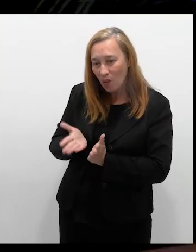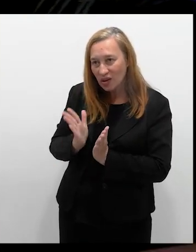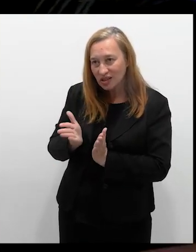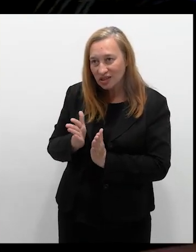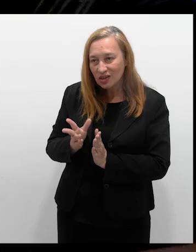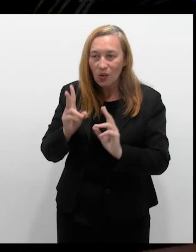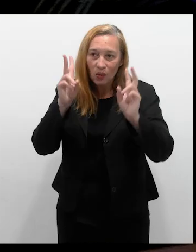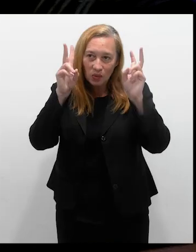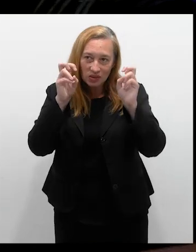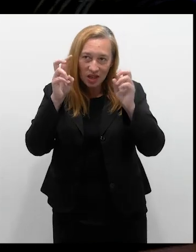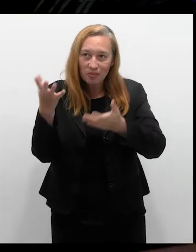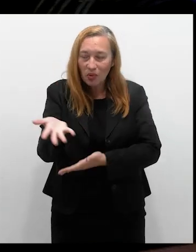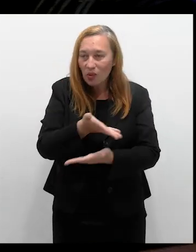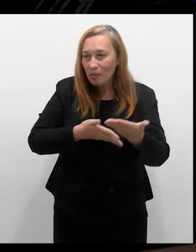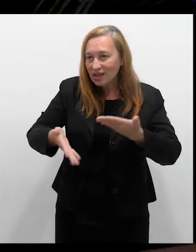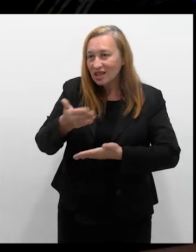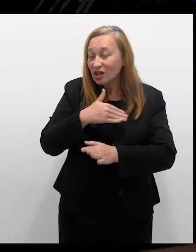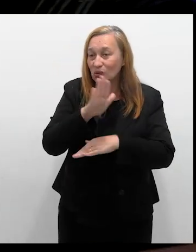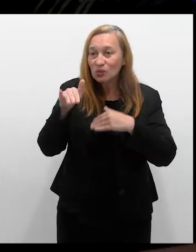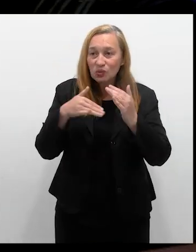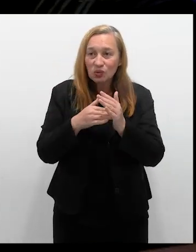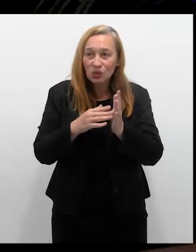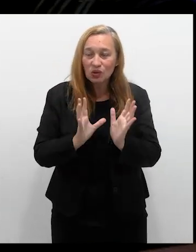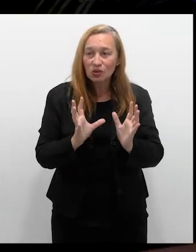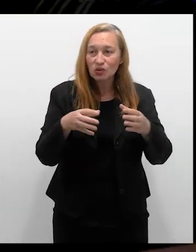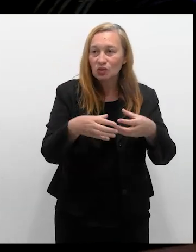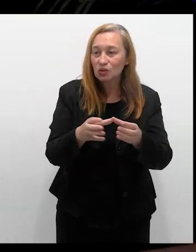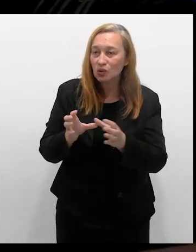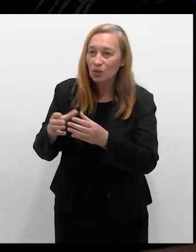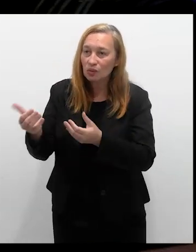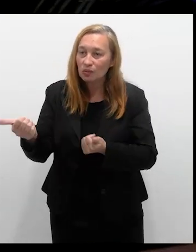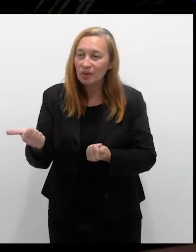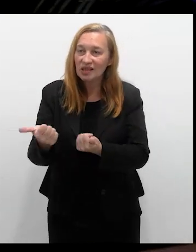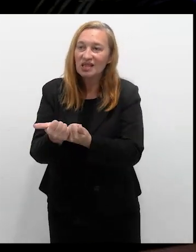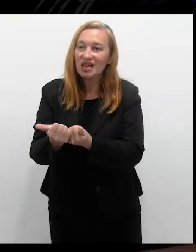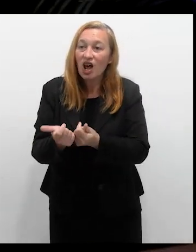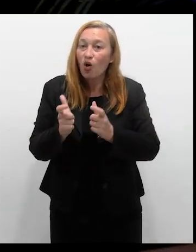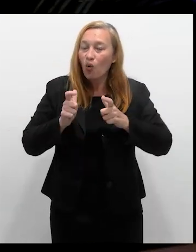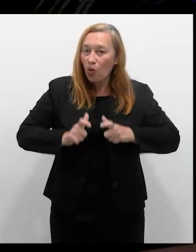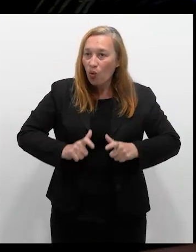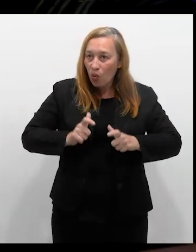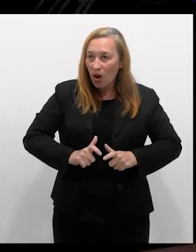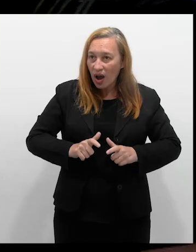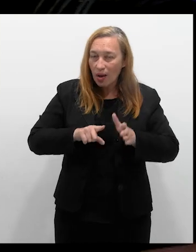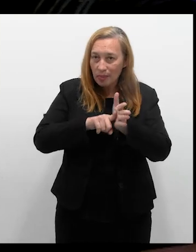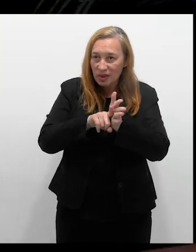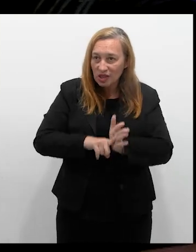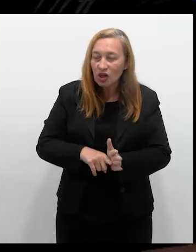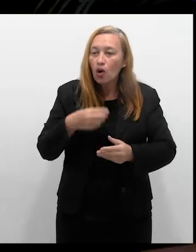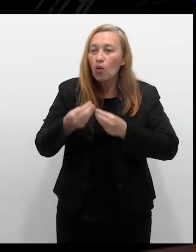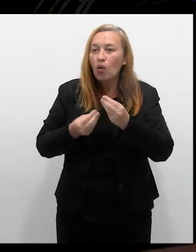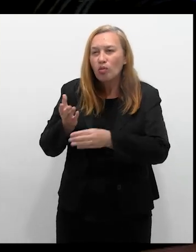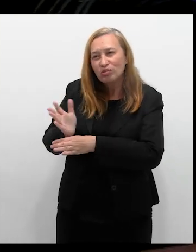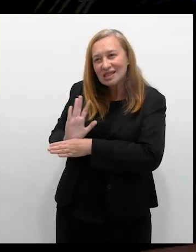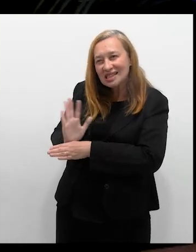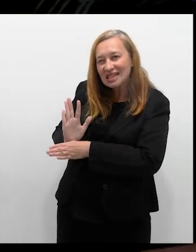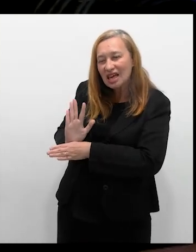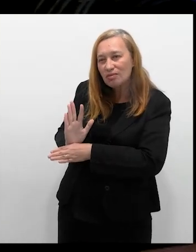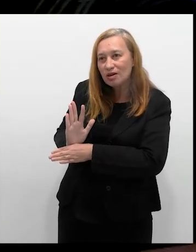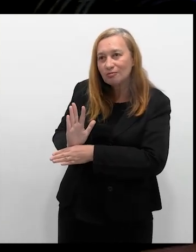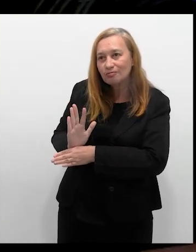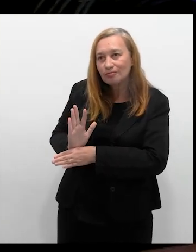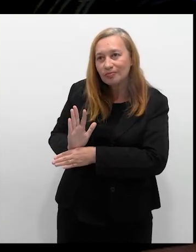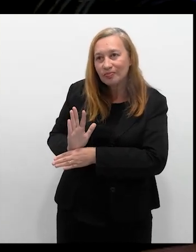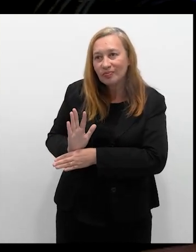à cabeça agora que a temática compartilhada por todas essas organizações parceiras era o lugar. A gente estava pesquisando como